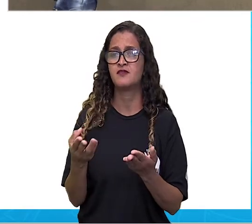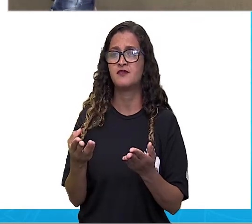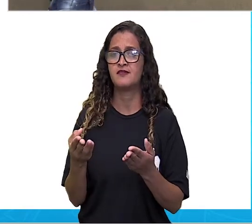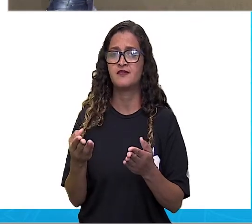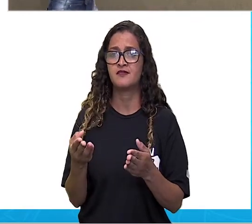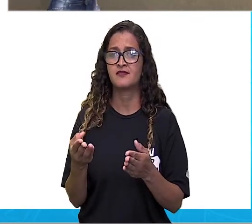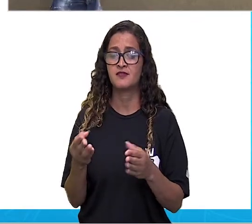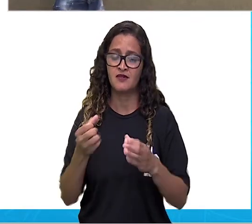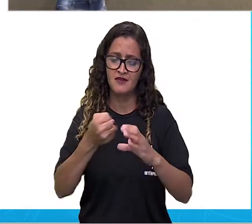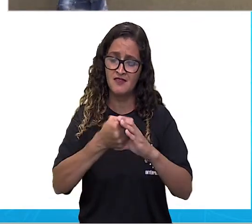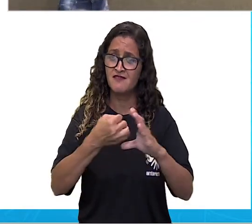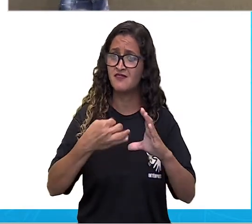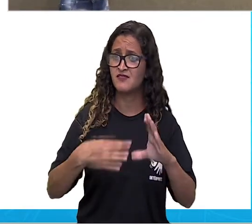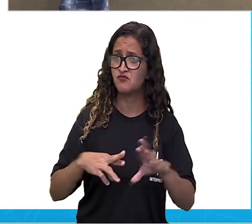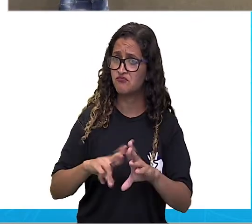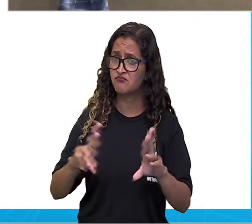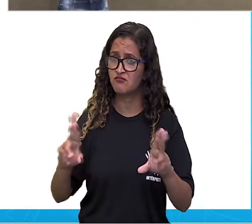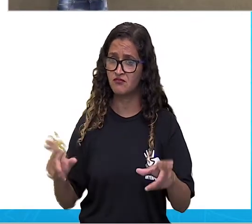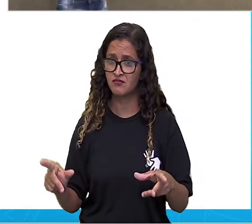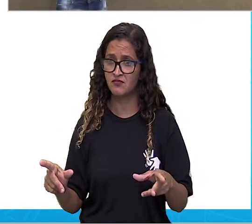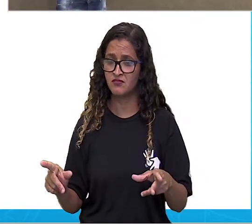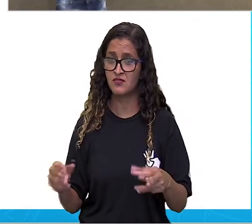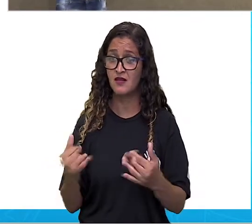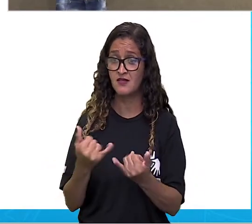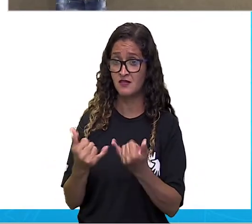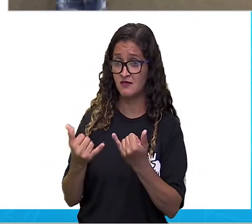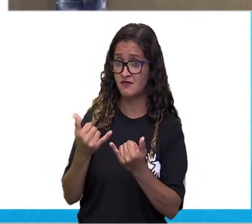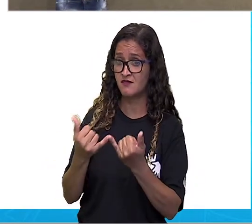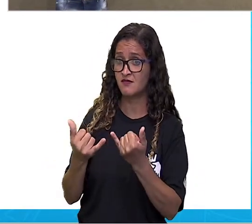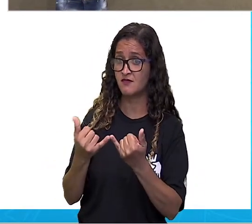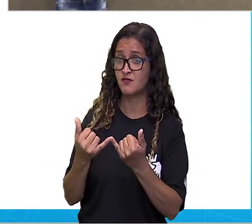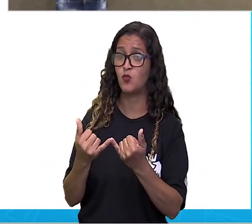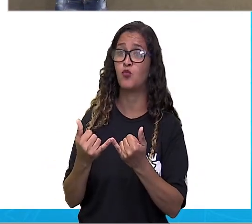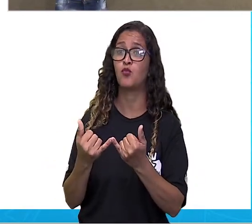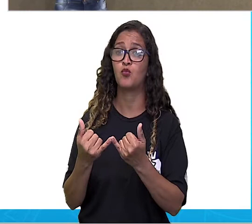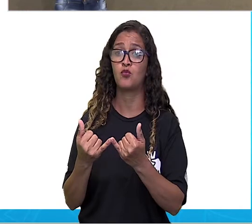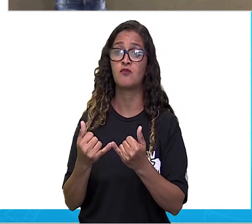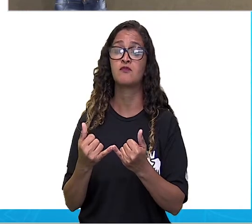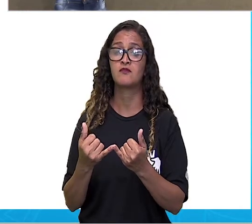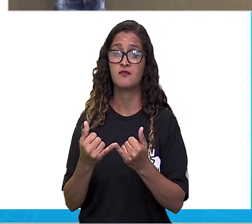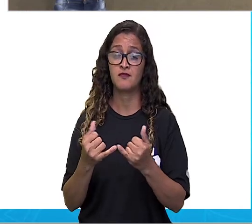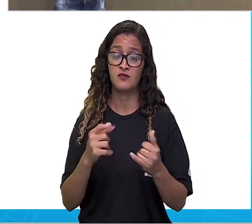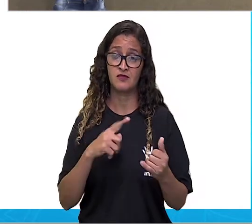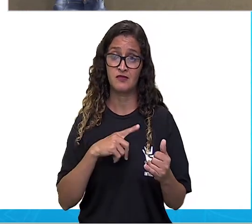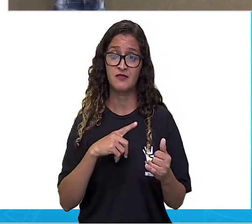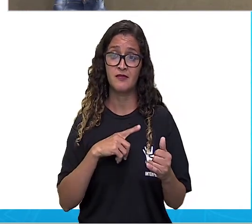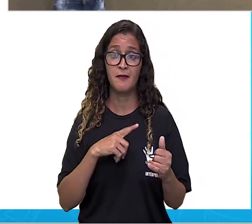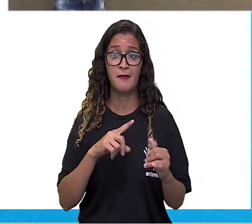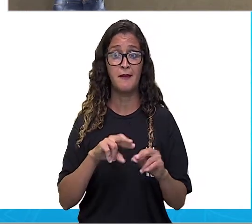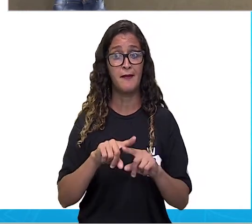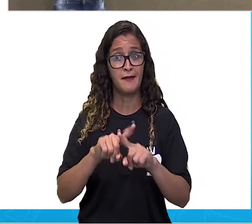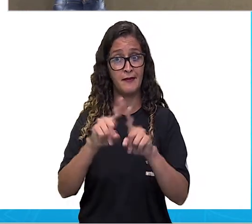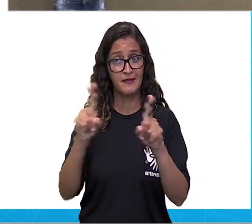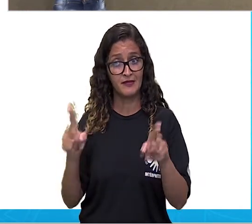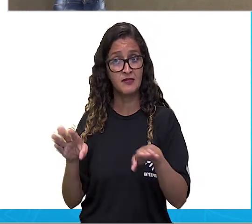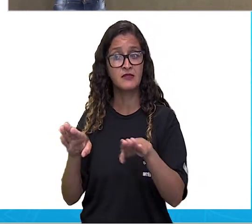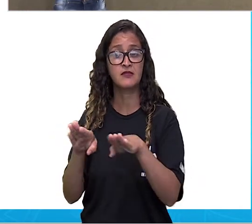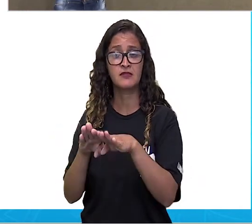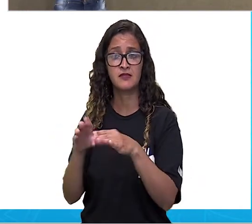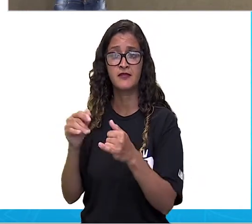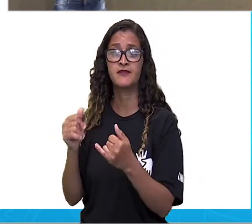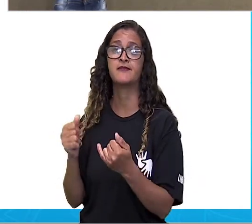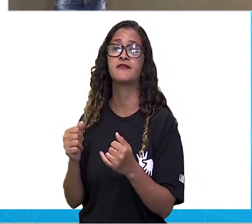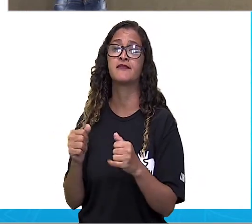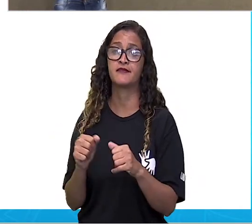têm características diferentes. Eles têm semelhança por eles serem botões, mas se você pegar ali dentro daquele grupo